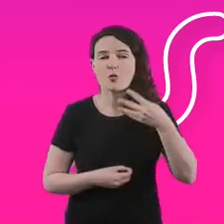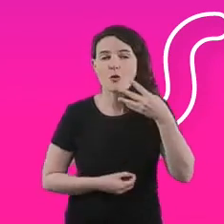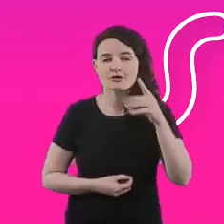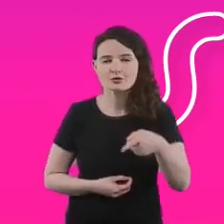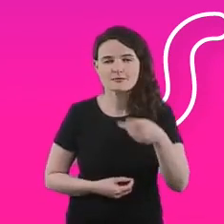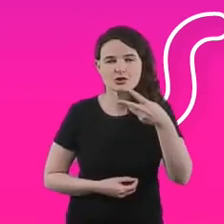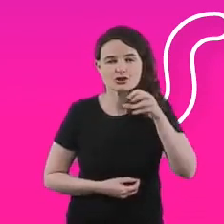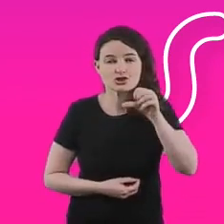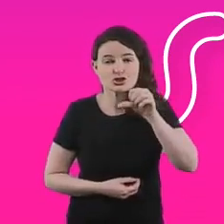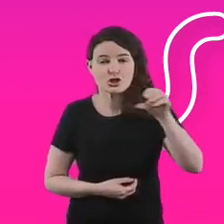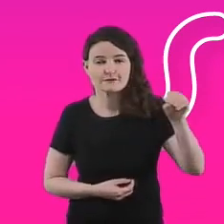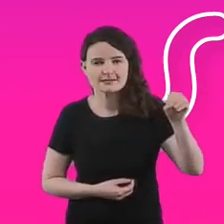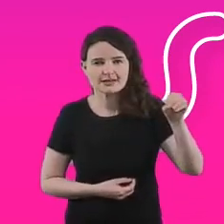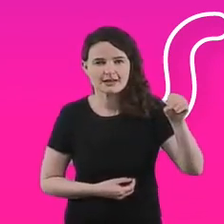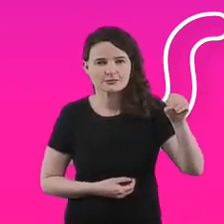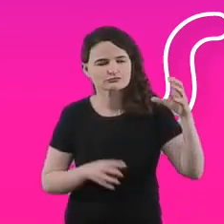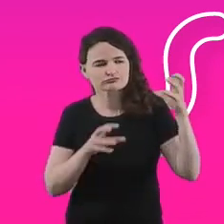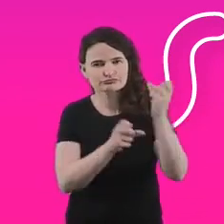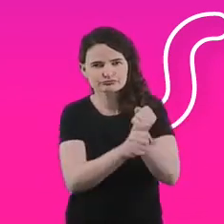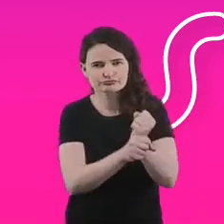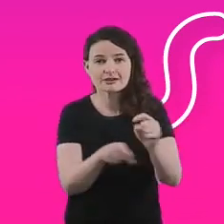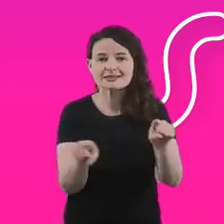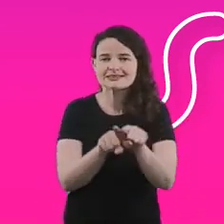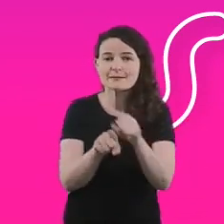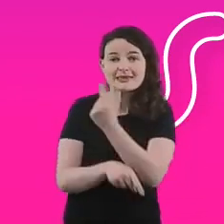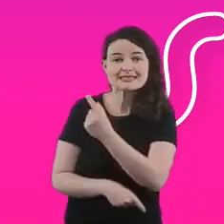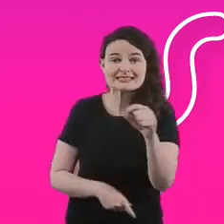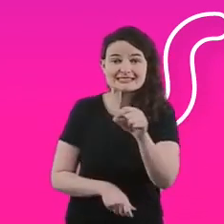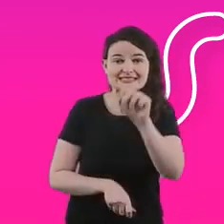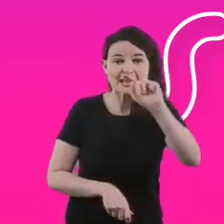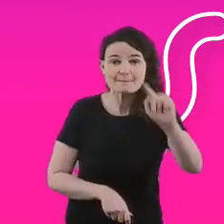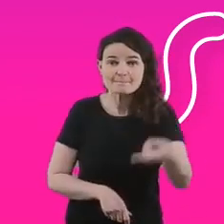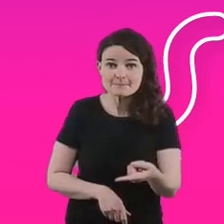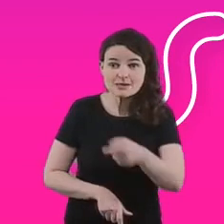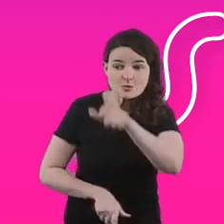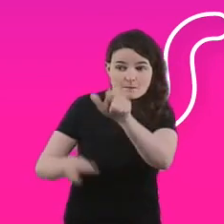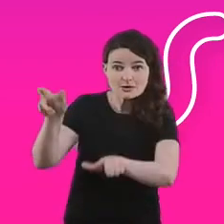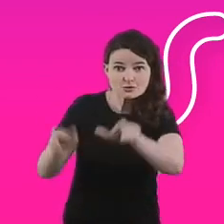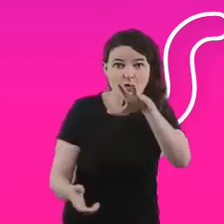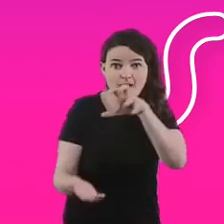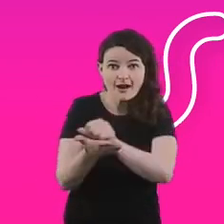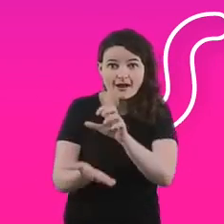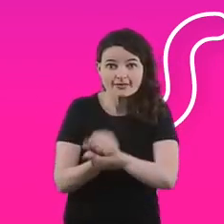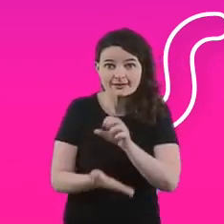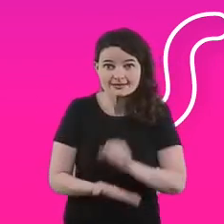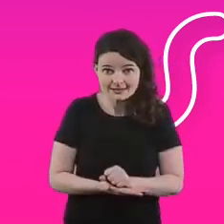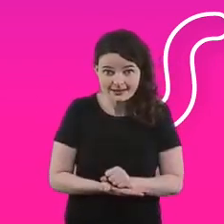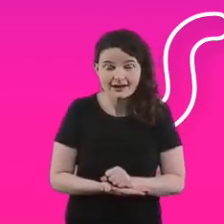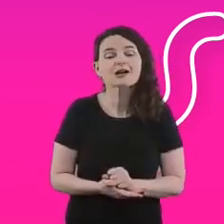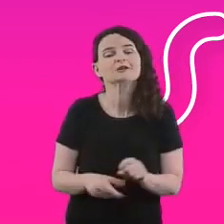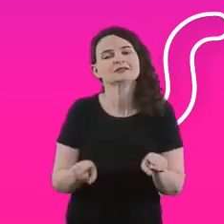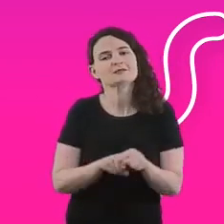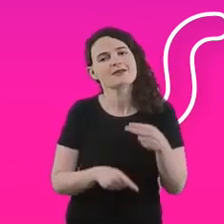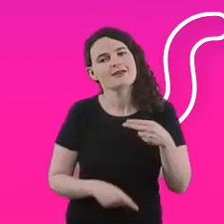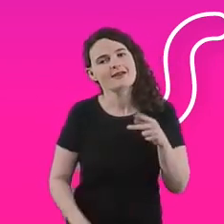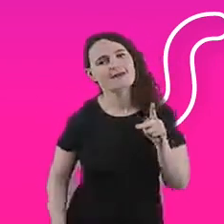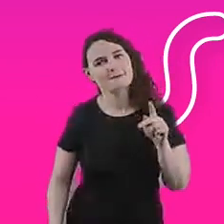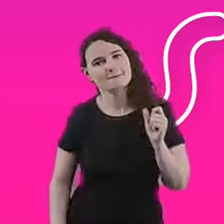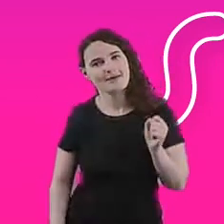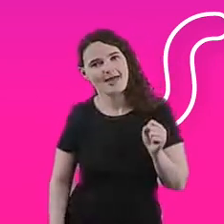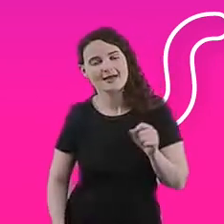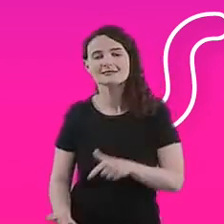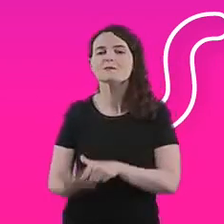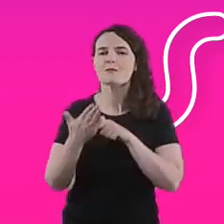na nossa base mais de 100 mil educadores cadastrados, com 50 mil deles ativos nesse último ano, e o NPS que diz para a gente que a gente está no